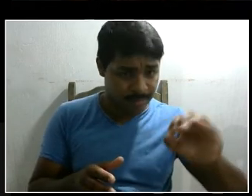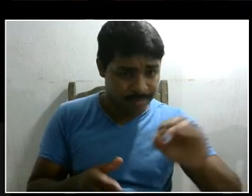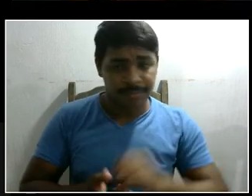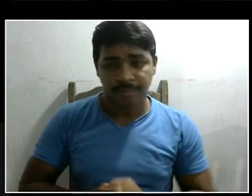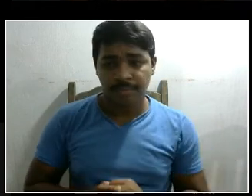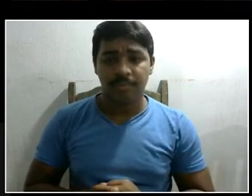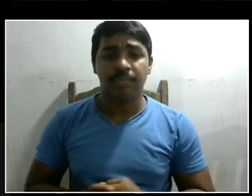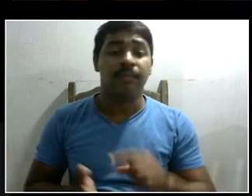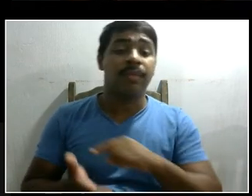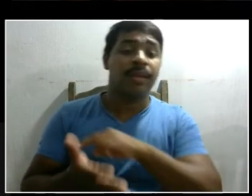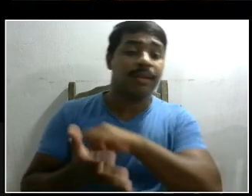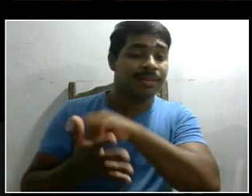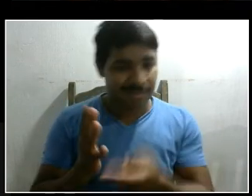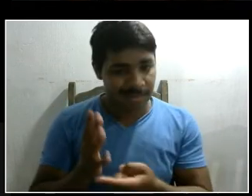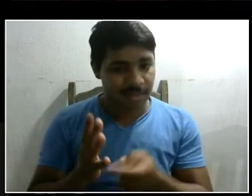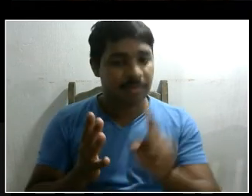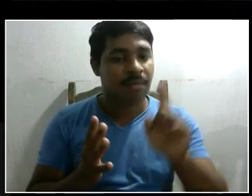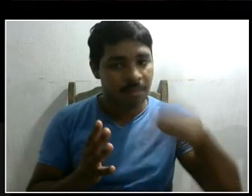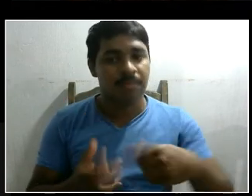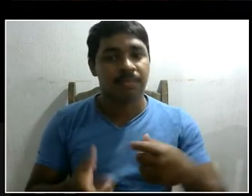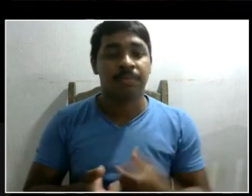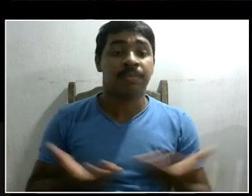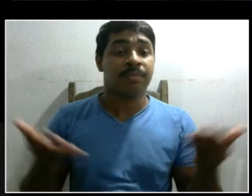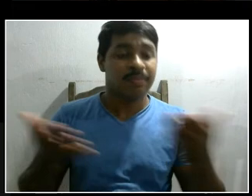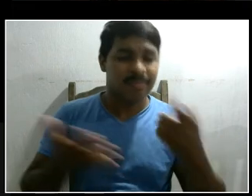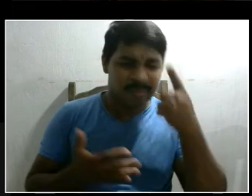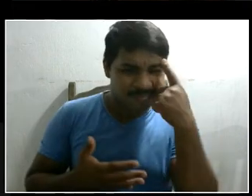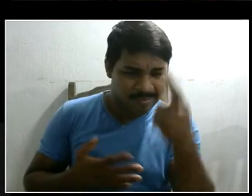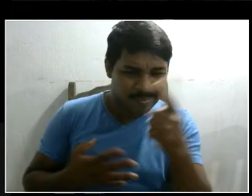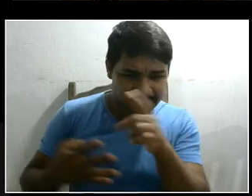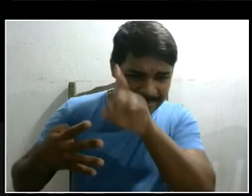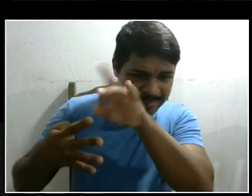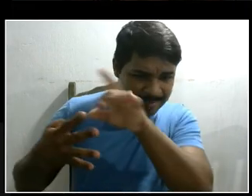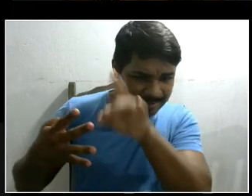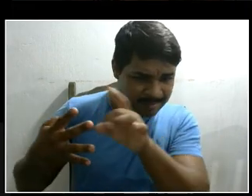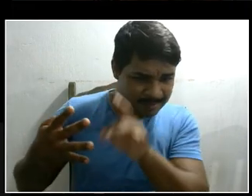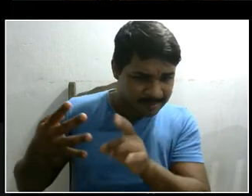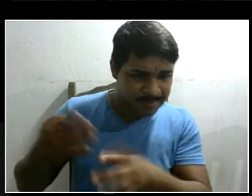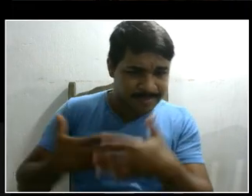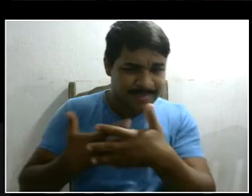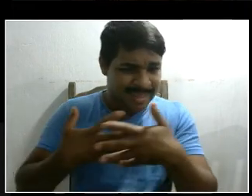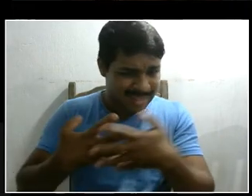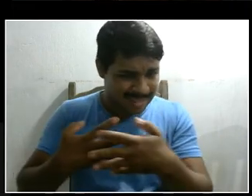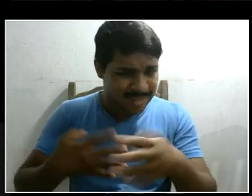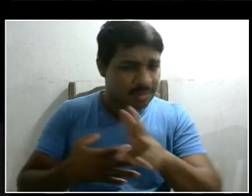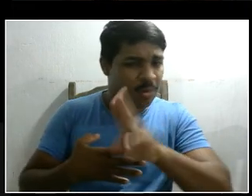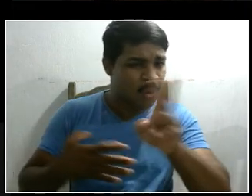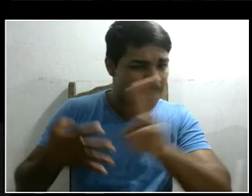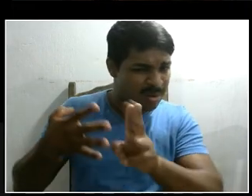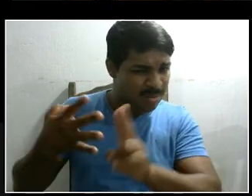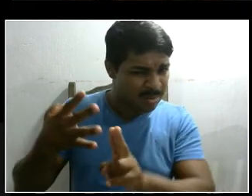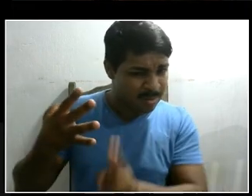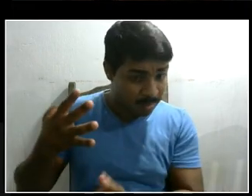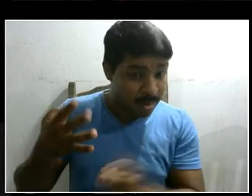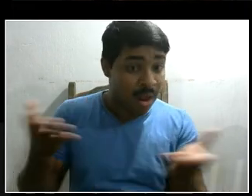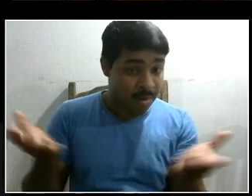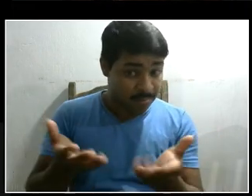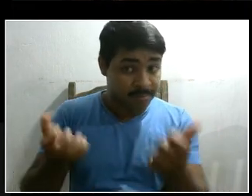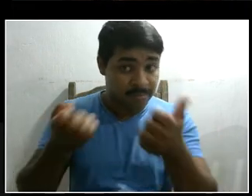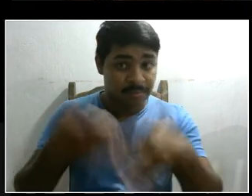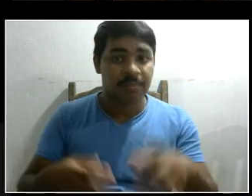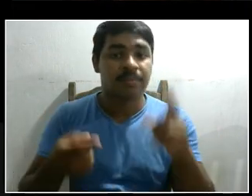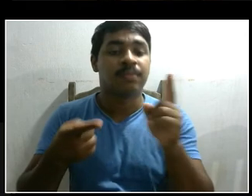Então, nós vamos comentar agora sobre cada um daqueles tipos de tecidos que eu falei no início, tá? Então, primeiramente, a gente vai falar do tecido epitelial.